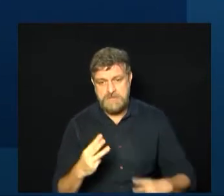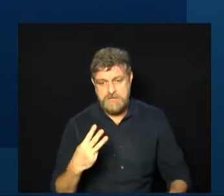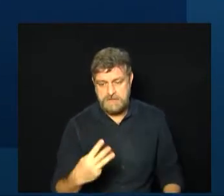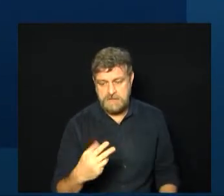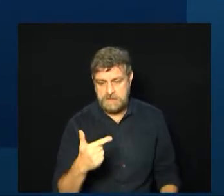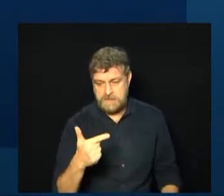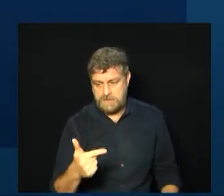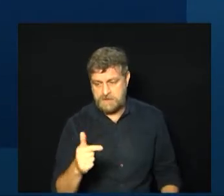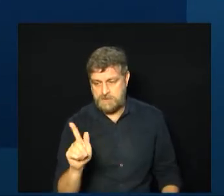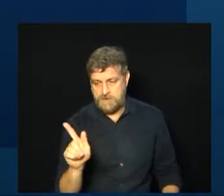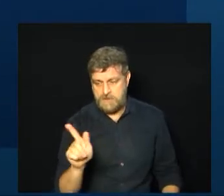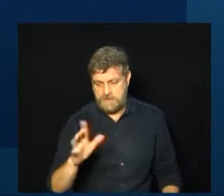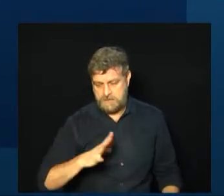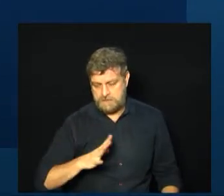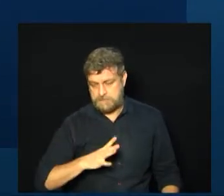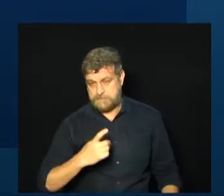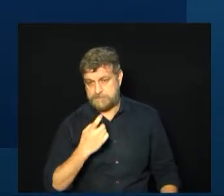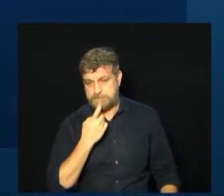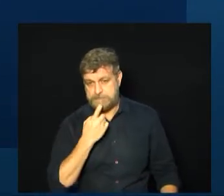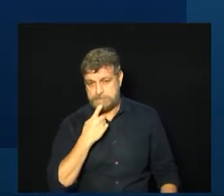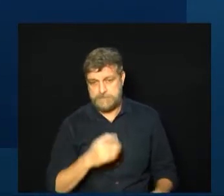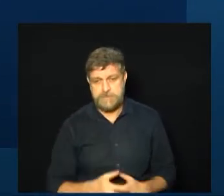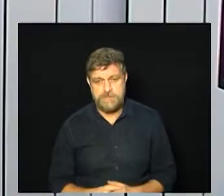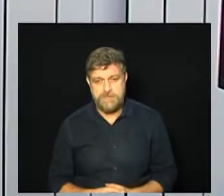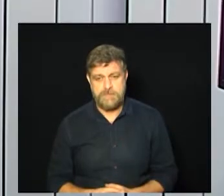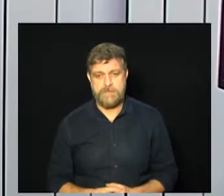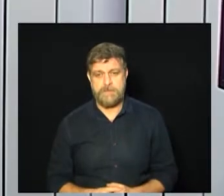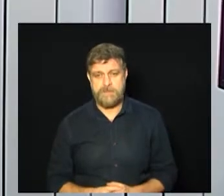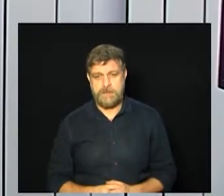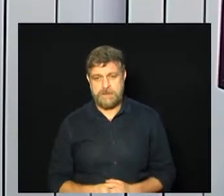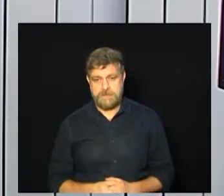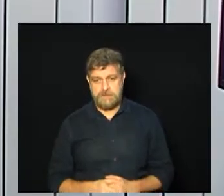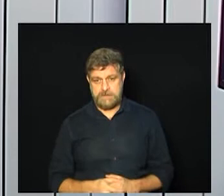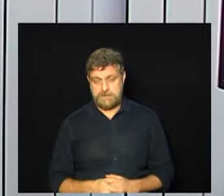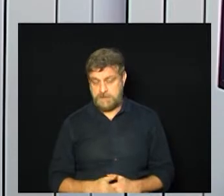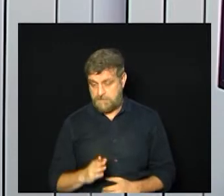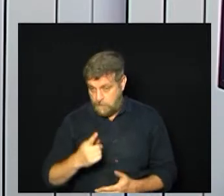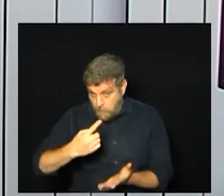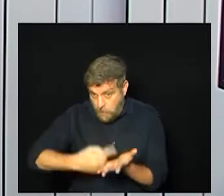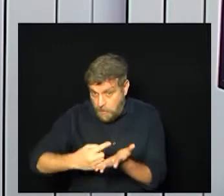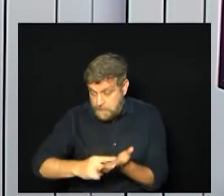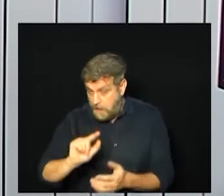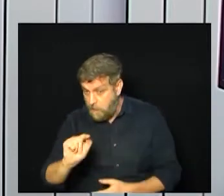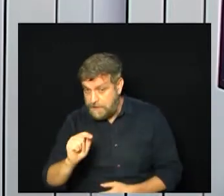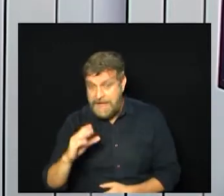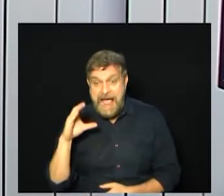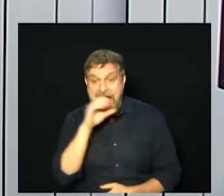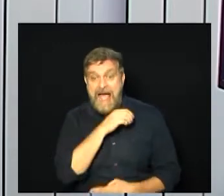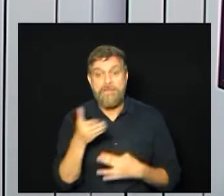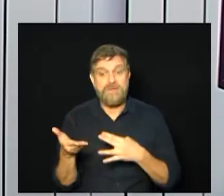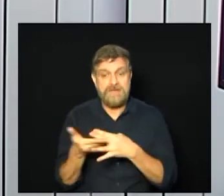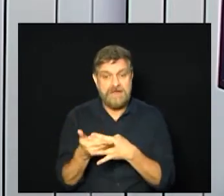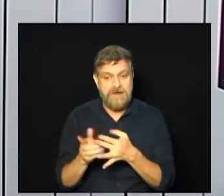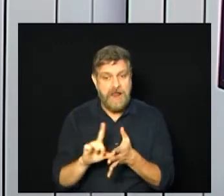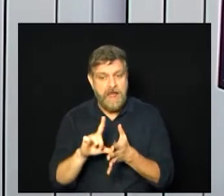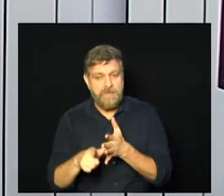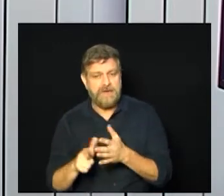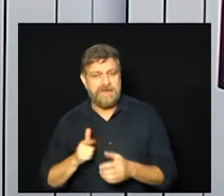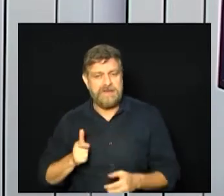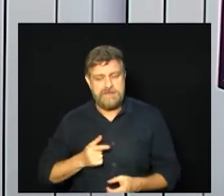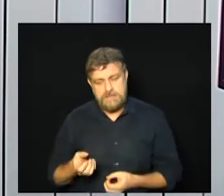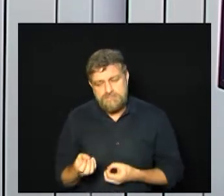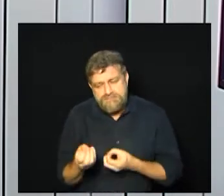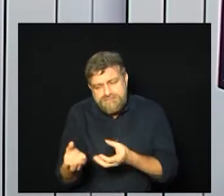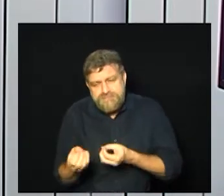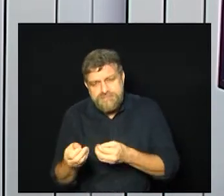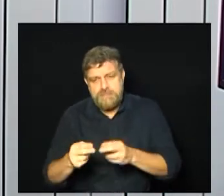32 graus aqui na cidade de Campinas. Vamos fazer o seguinte, rápido intervalo, nós temos ainda aqui no